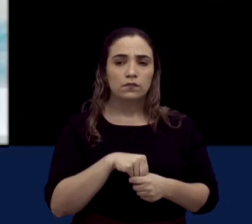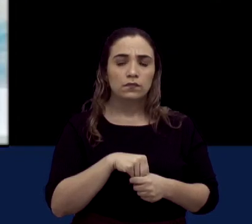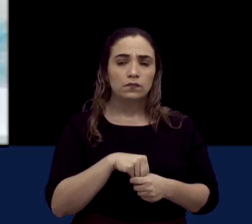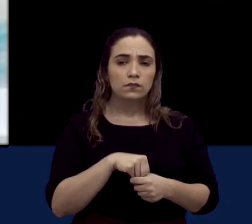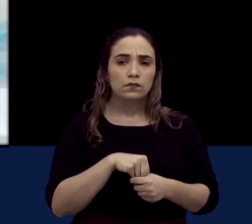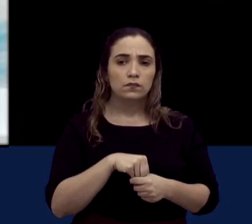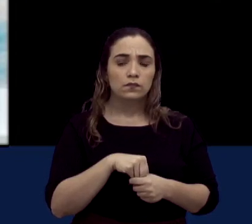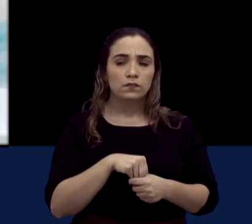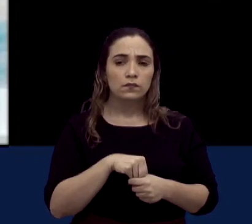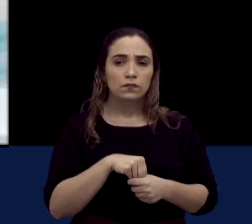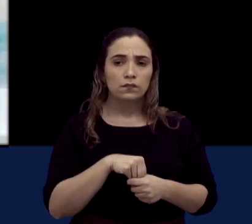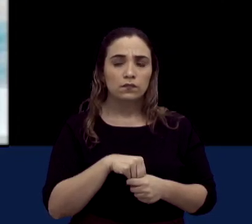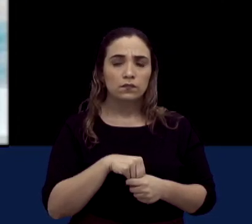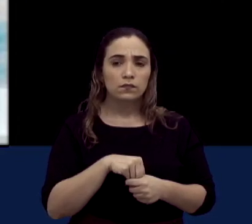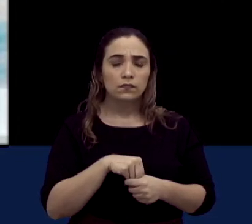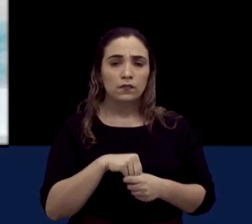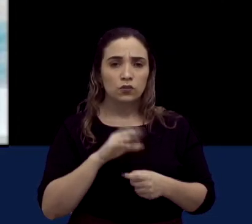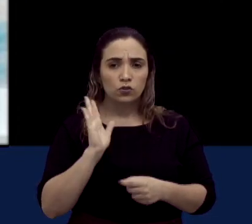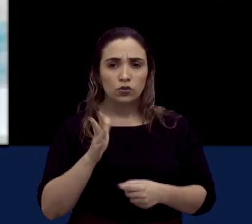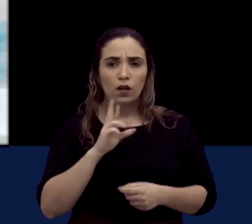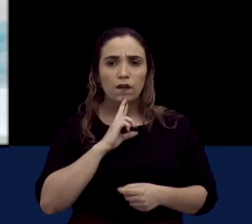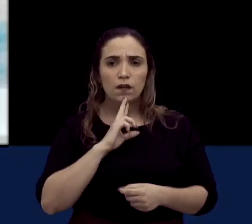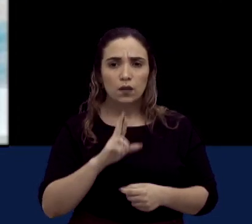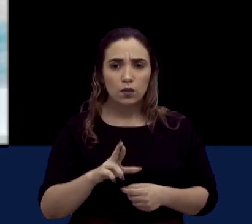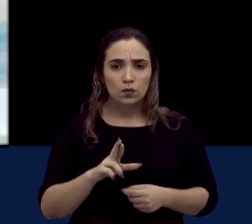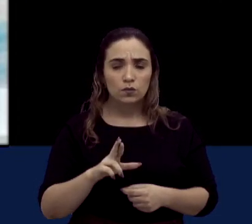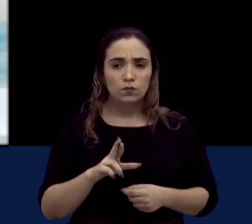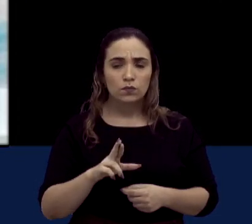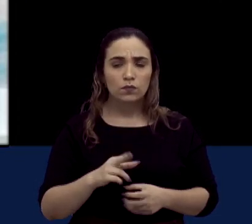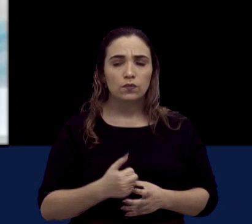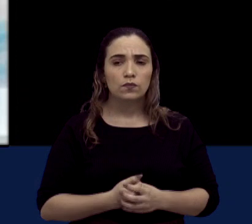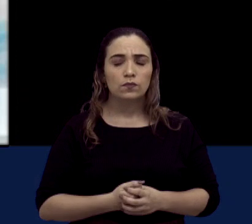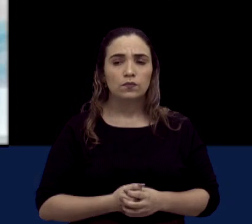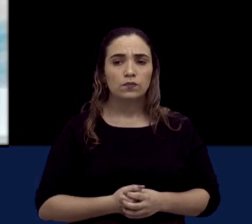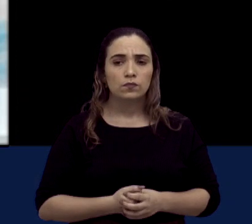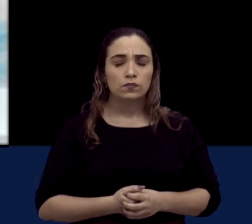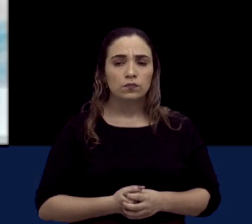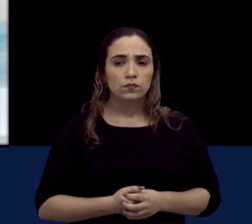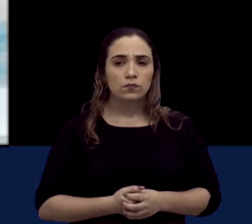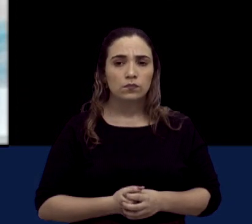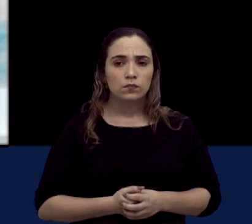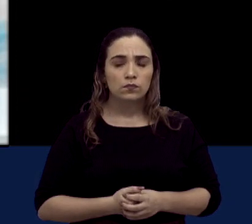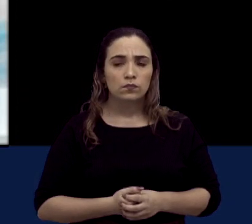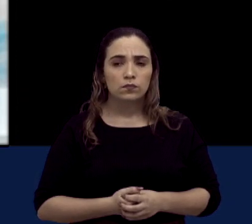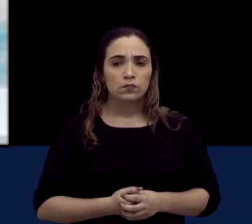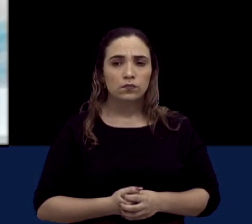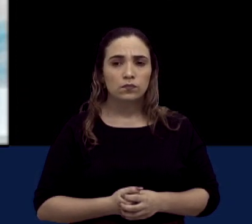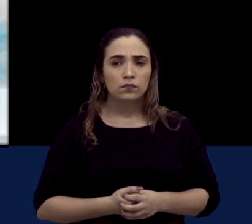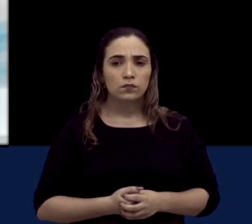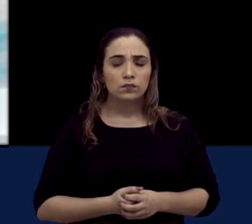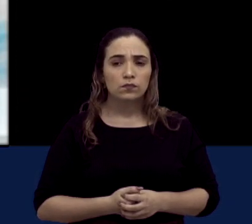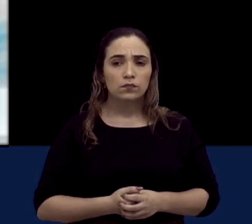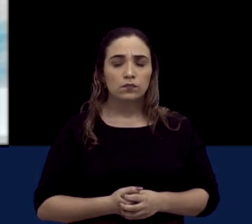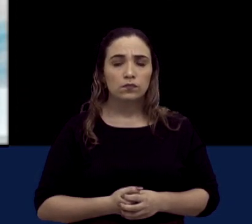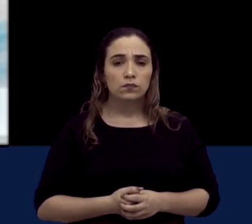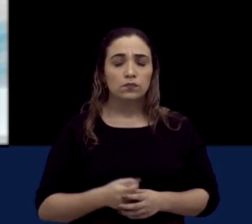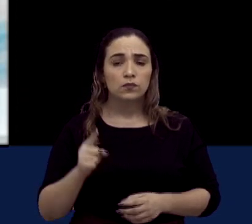nosso resultado, às vezes nem precisa ser gestor para isso, né? Mas